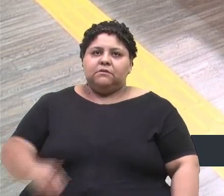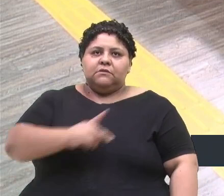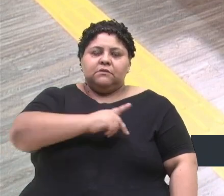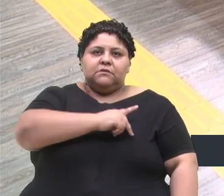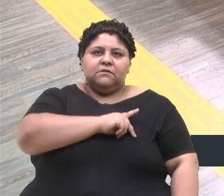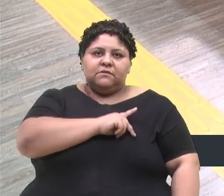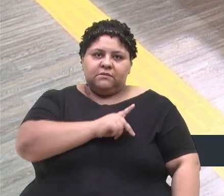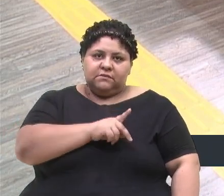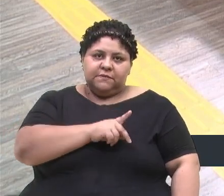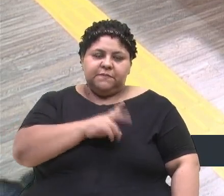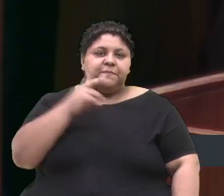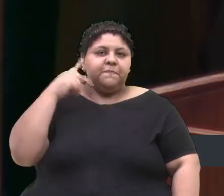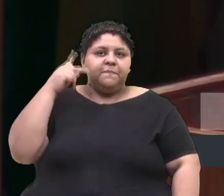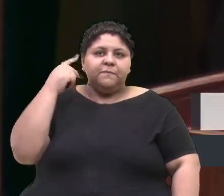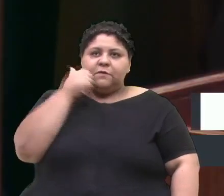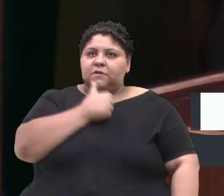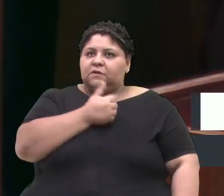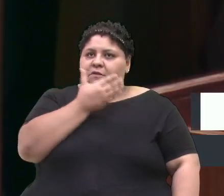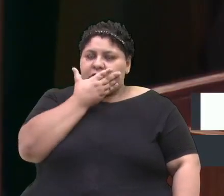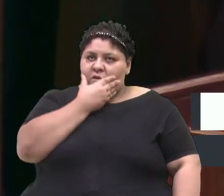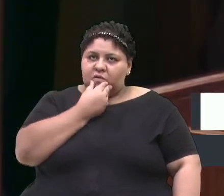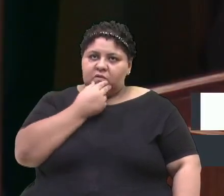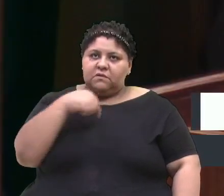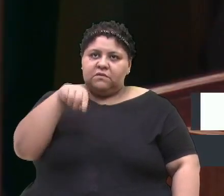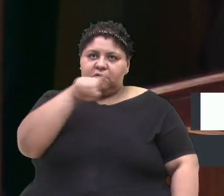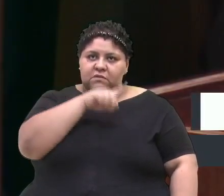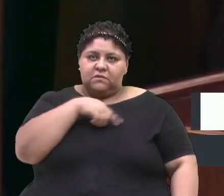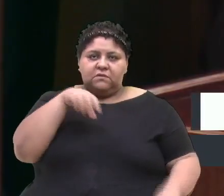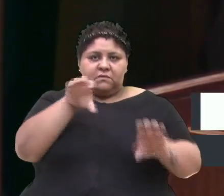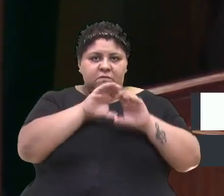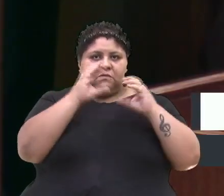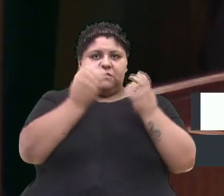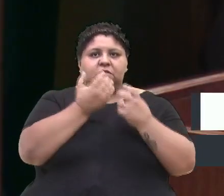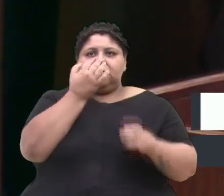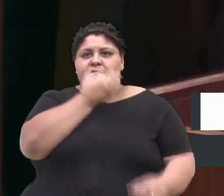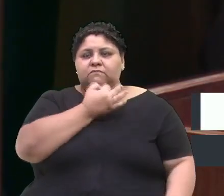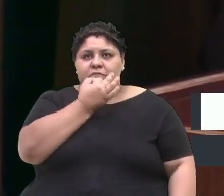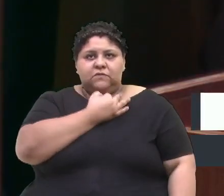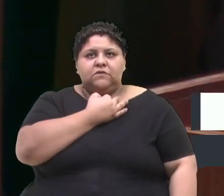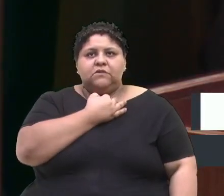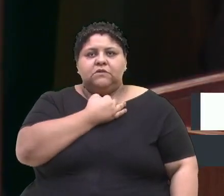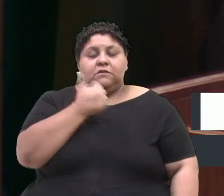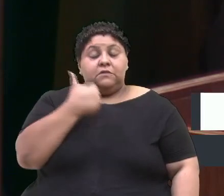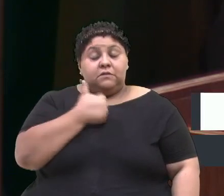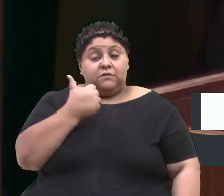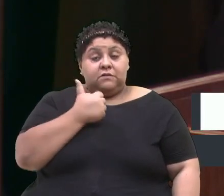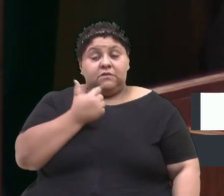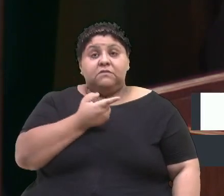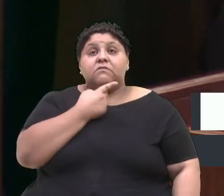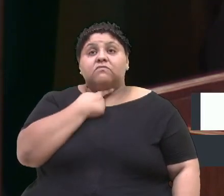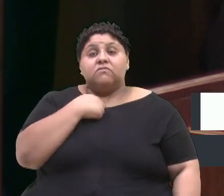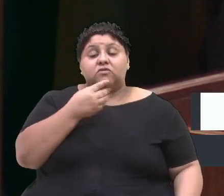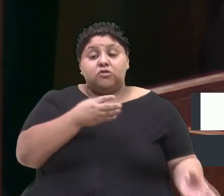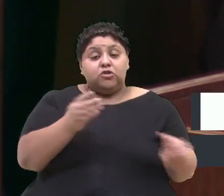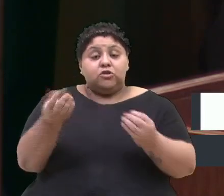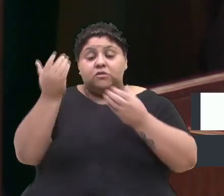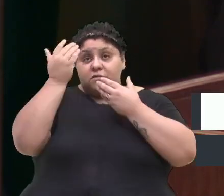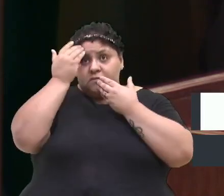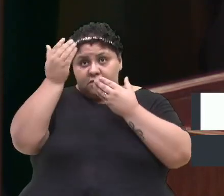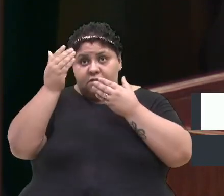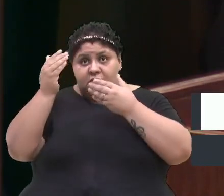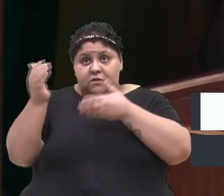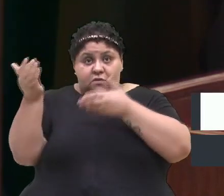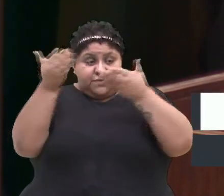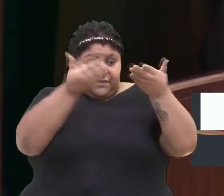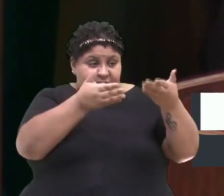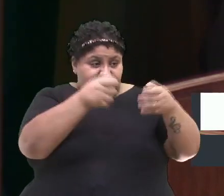Presidente, colegas vereadores e a nossa comunidade caxiense. Primeiramente, eu gostaria muito de agradecer a cedência do